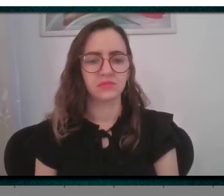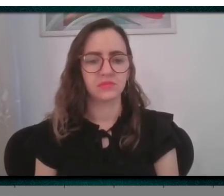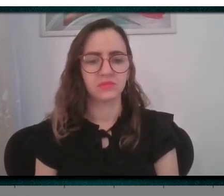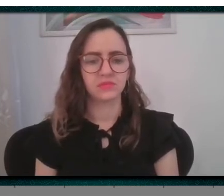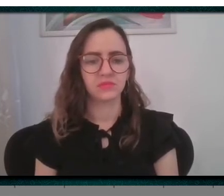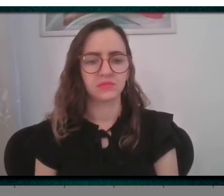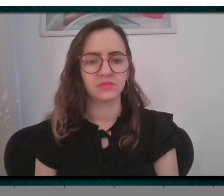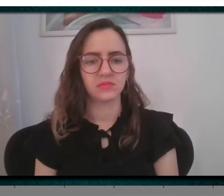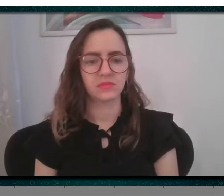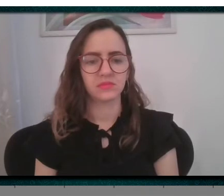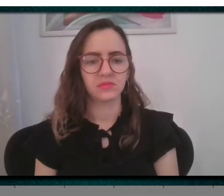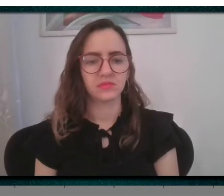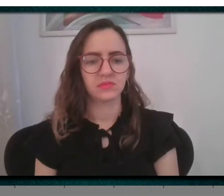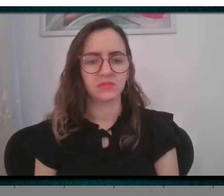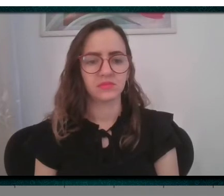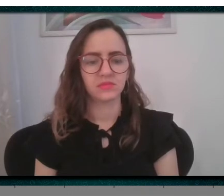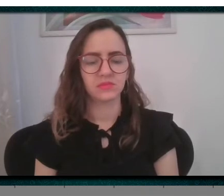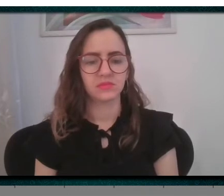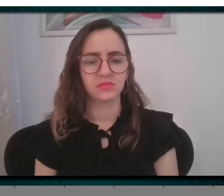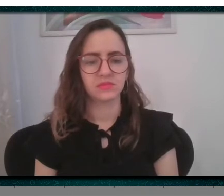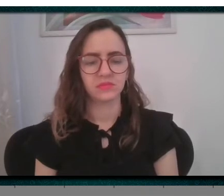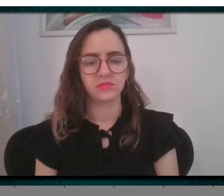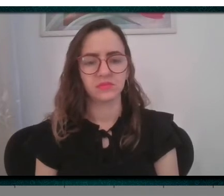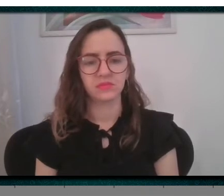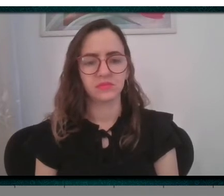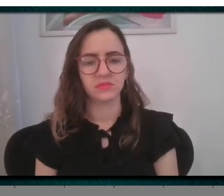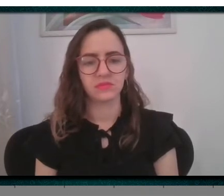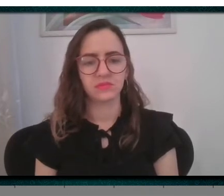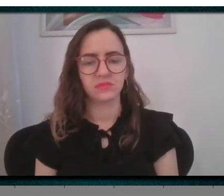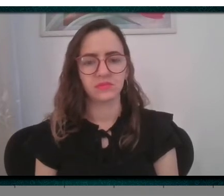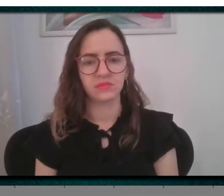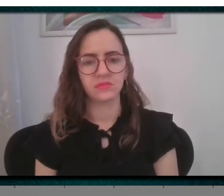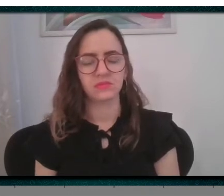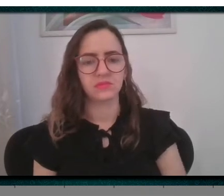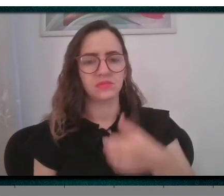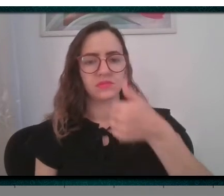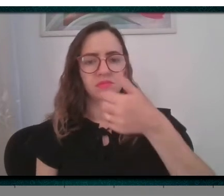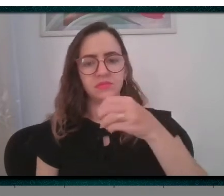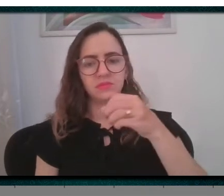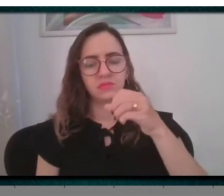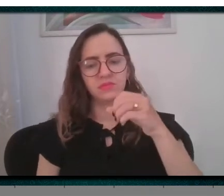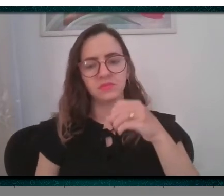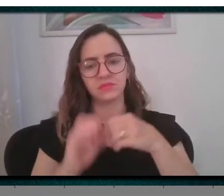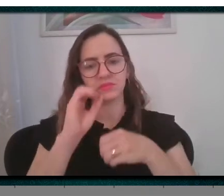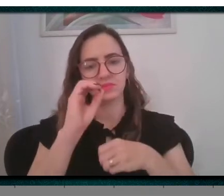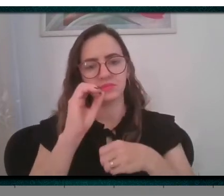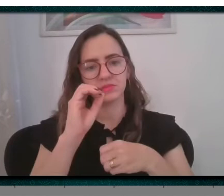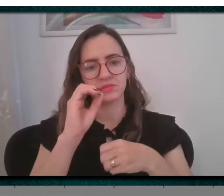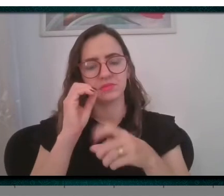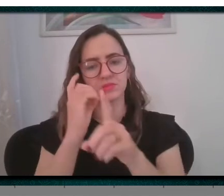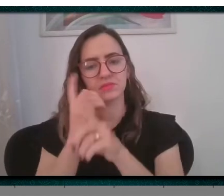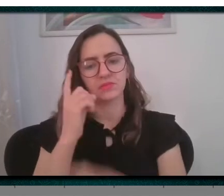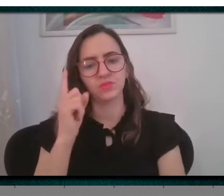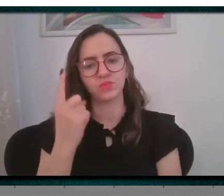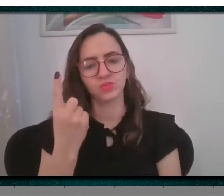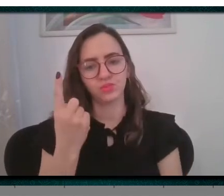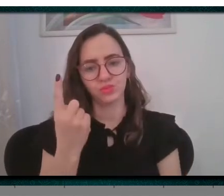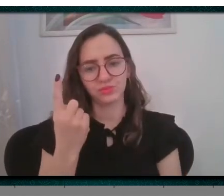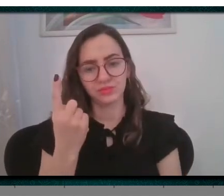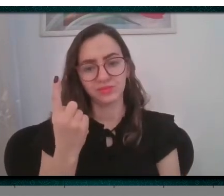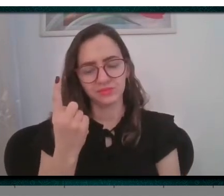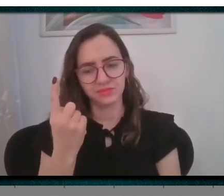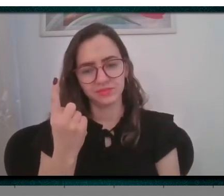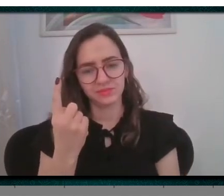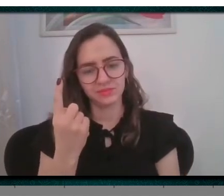gente. 10 elevado a 0, se você colocar na calculadora, vai ser 1. 10 elevado a